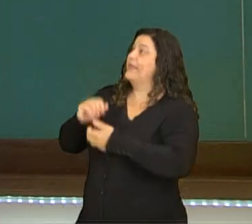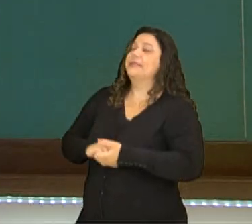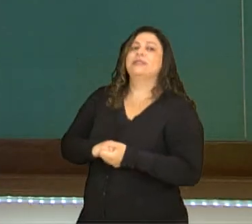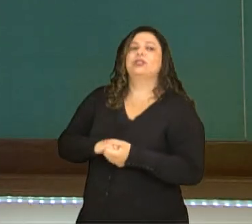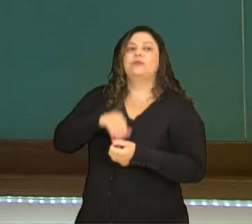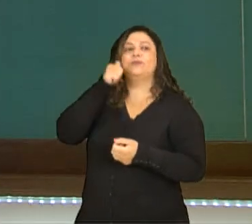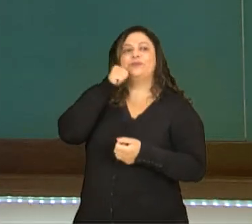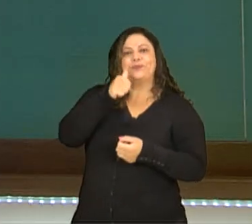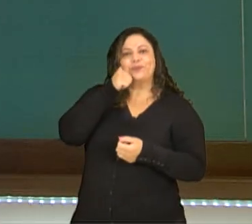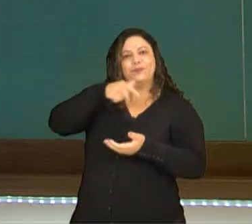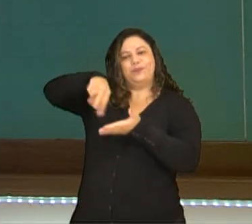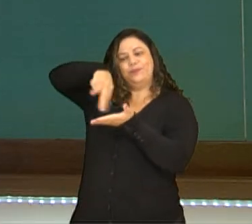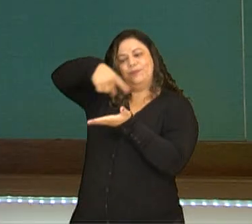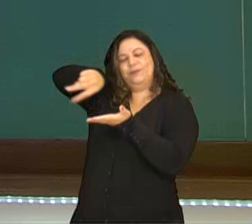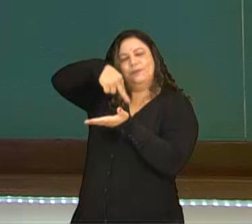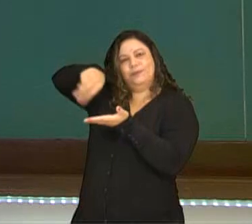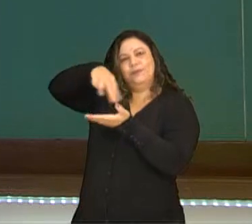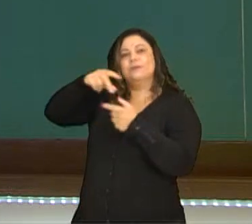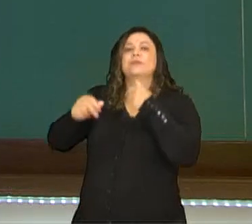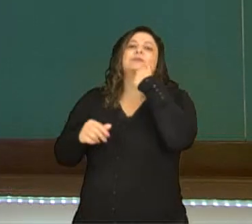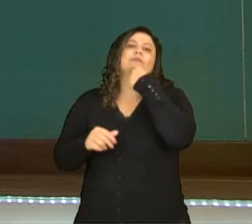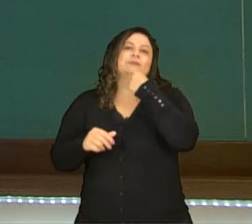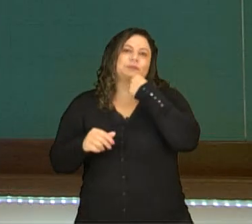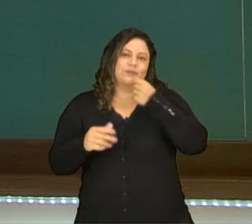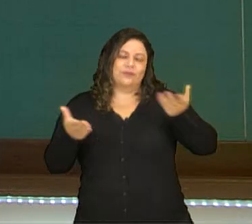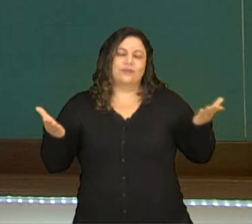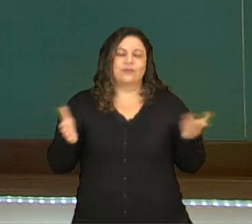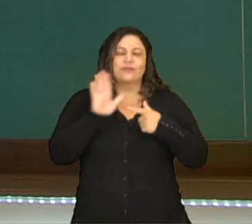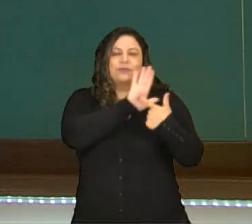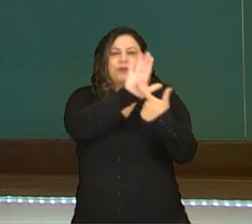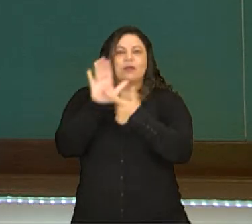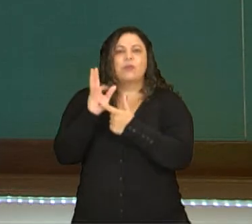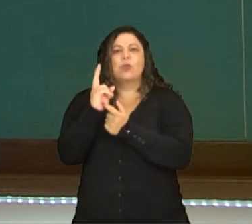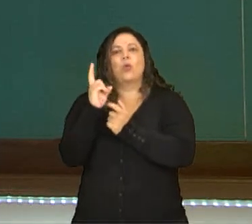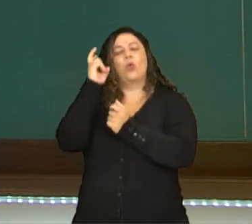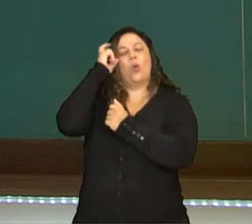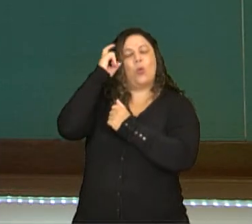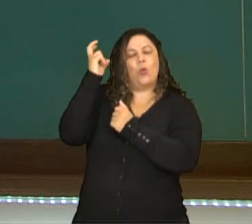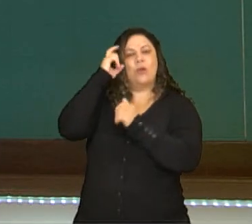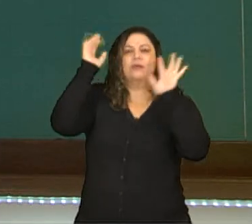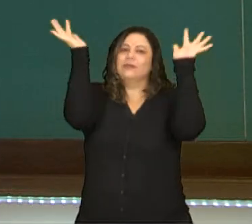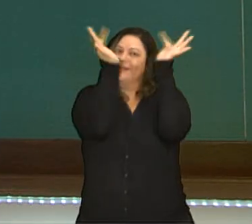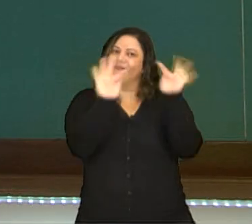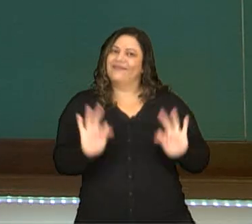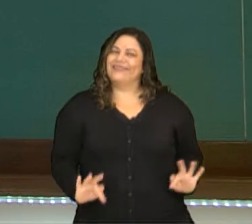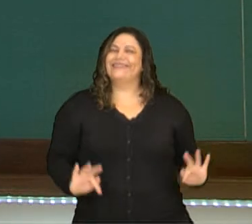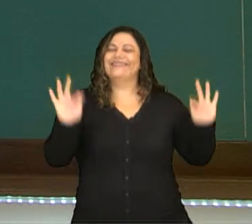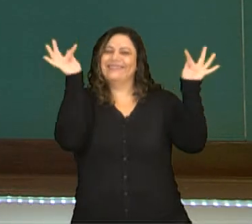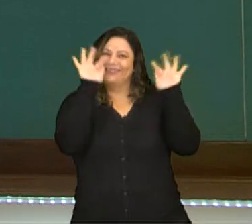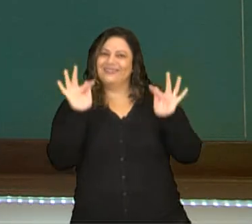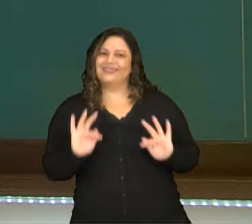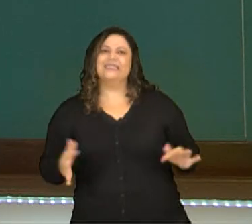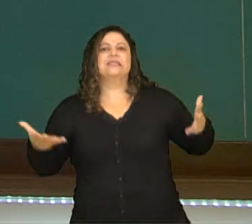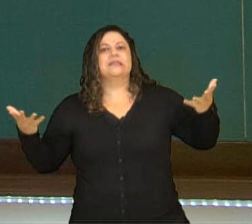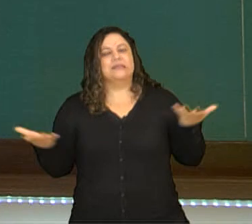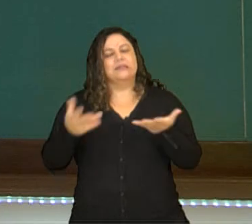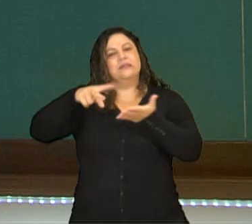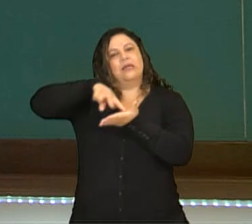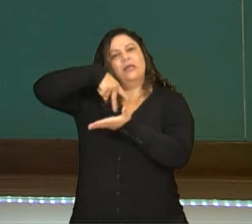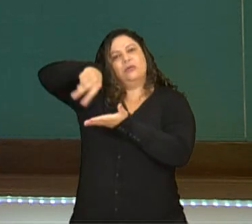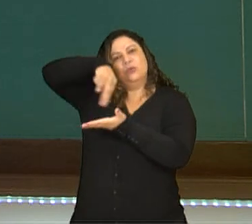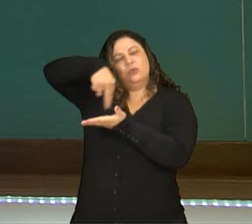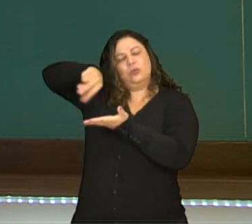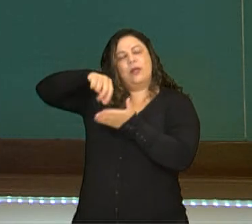senhora dançando com o senhor, e que mostra toda essa questão cultural da alegria da rumba enquanto dança, enquanto ela sendo